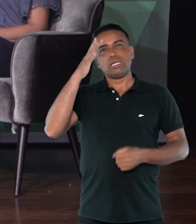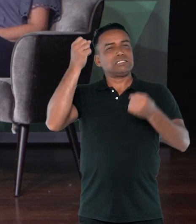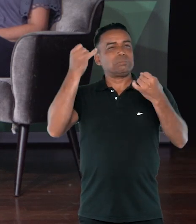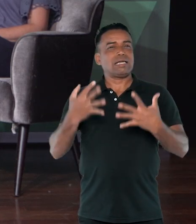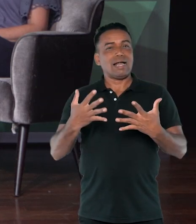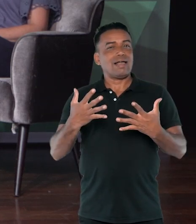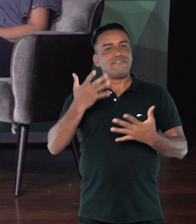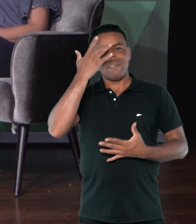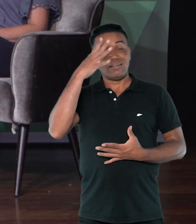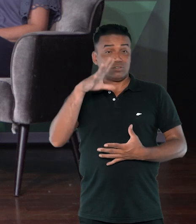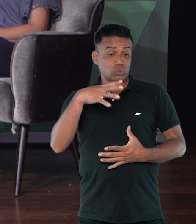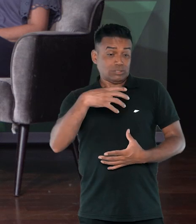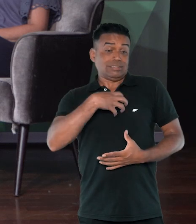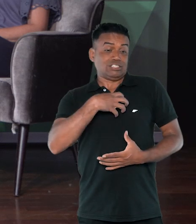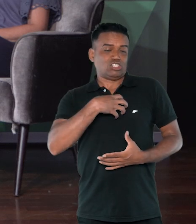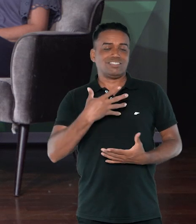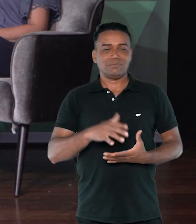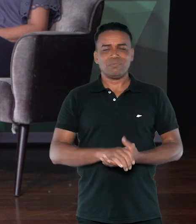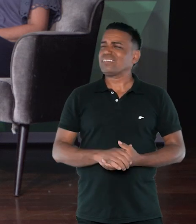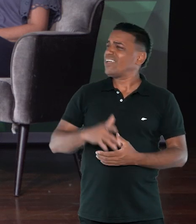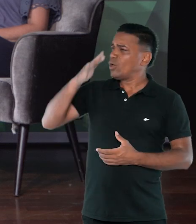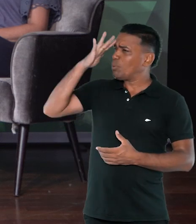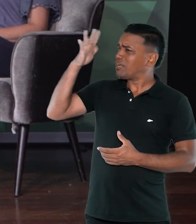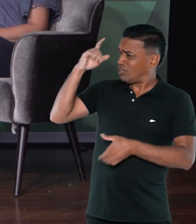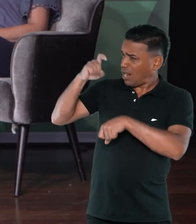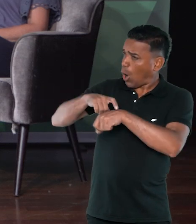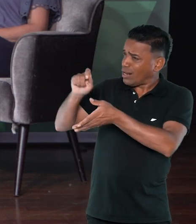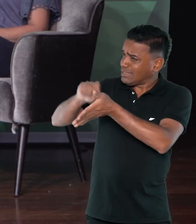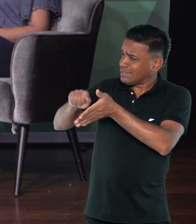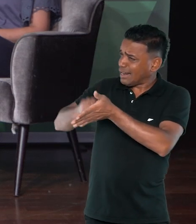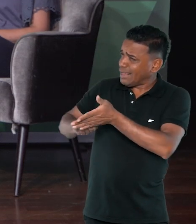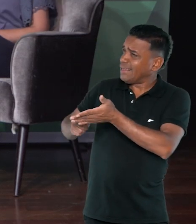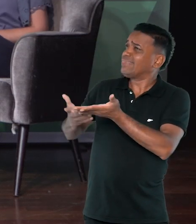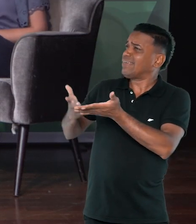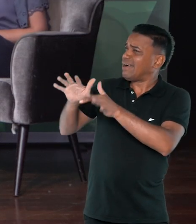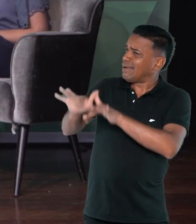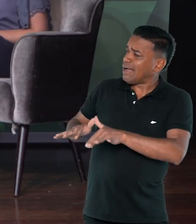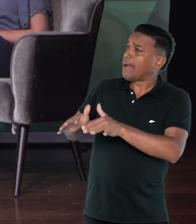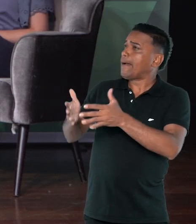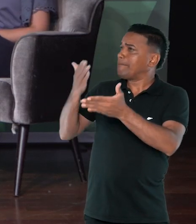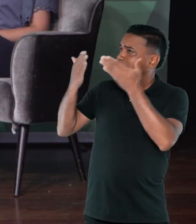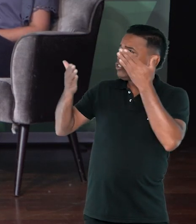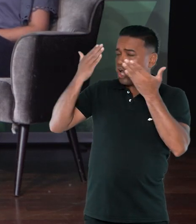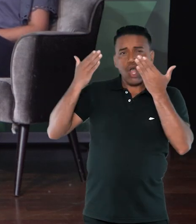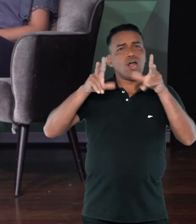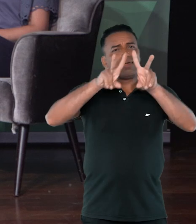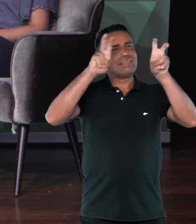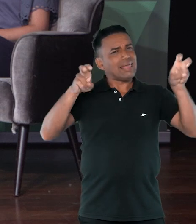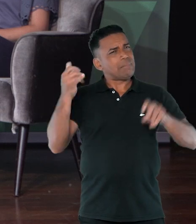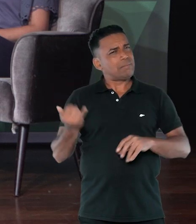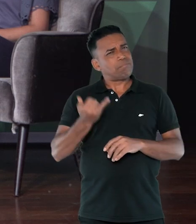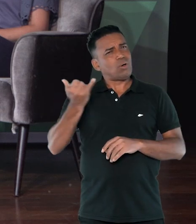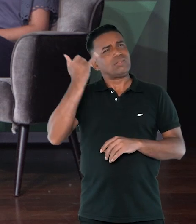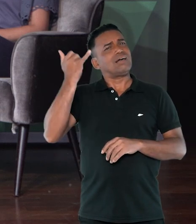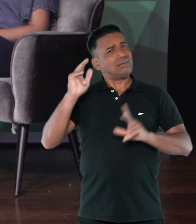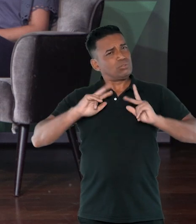né, para todos nós, as pessoas vão se identificar ali. Então, na hora de escrever, você voltou muitas vezes ao